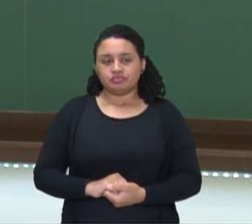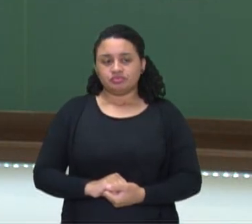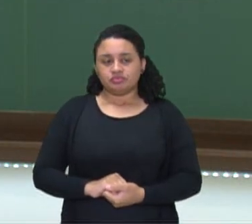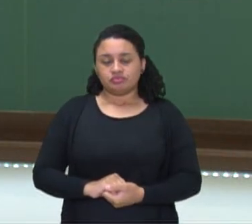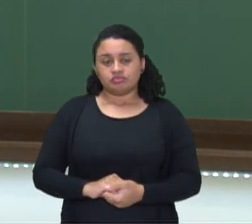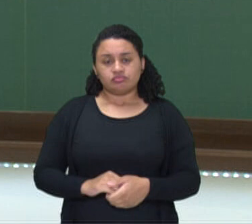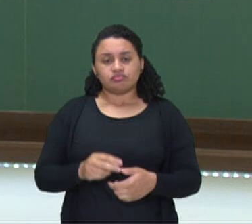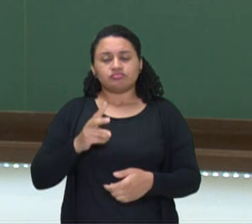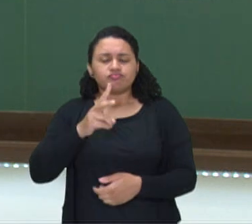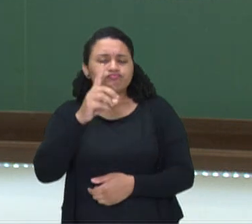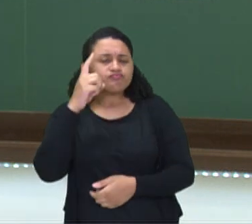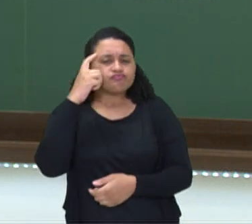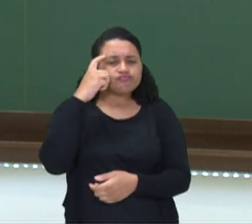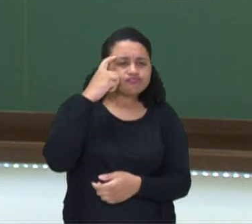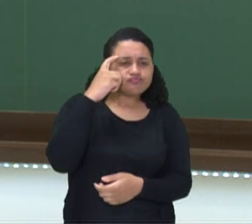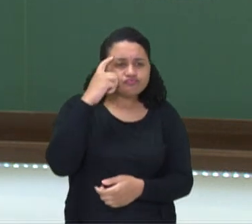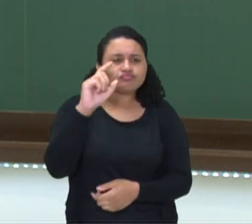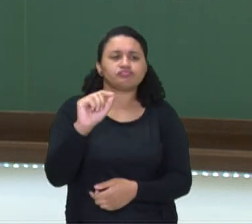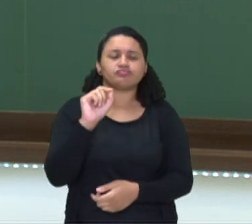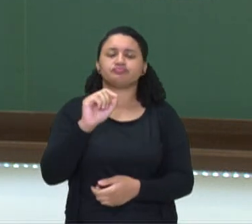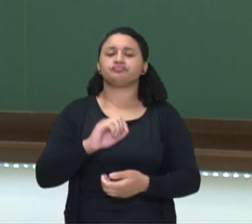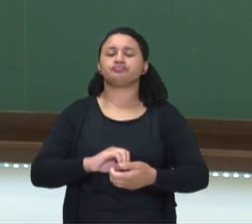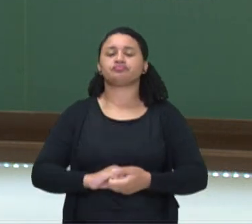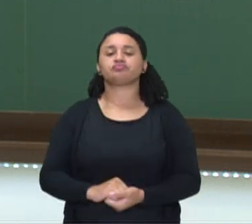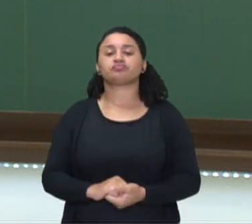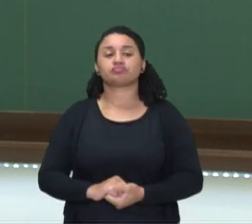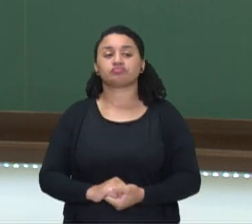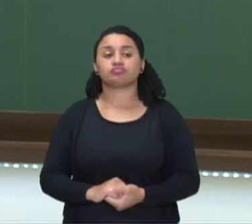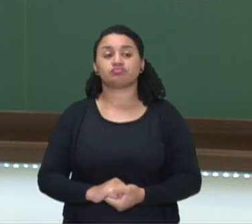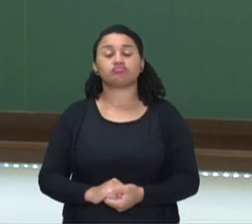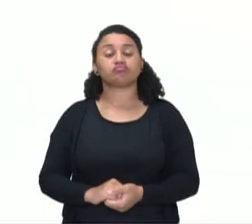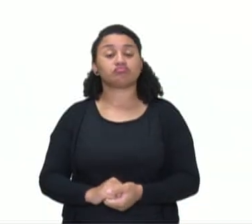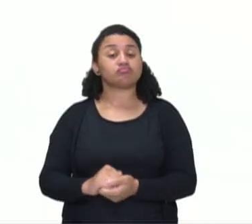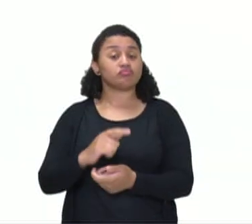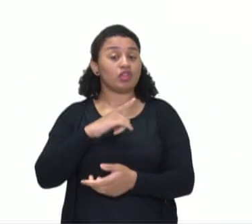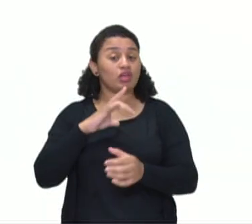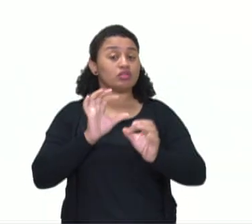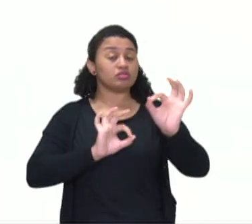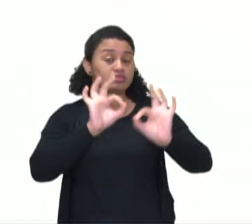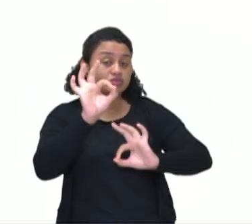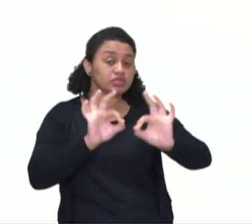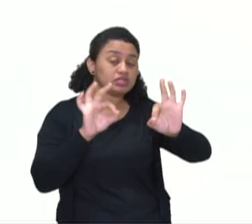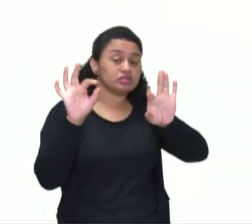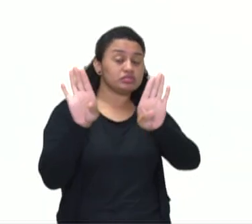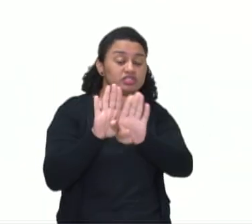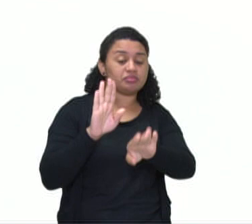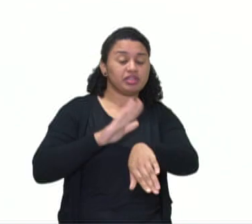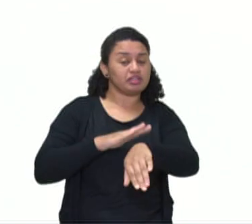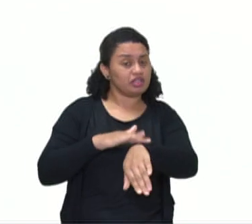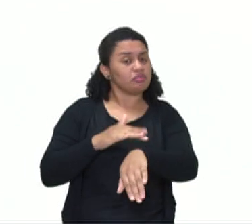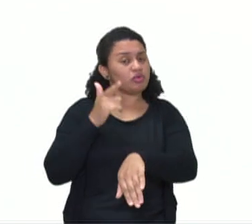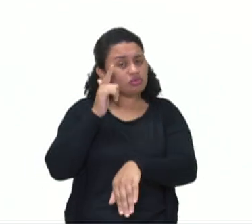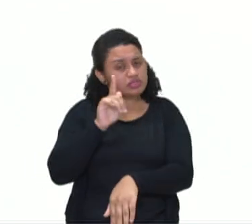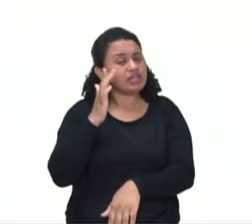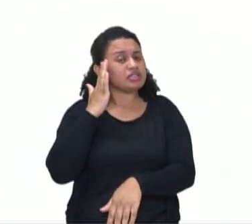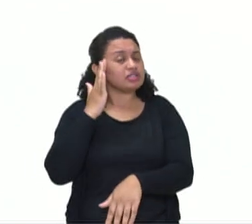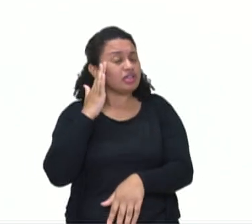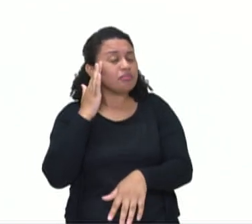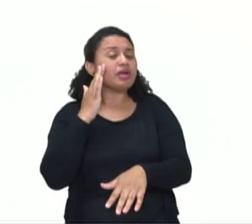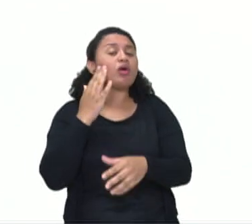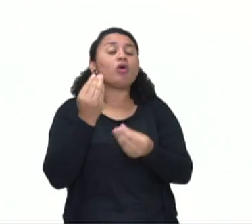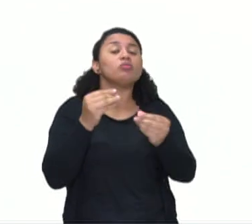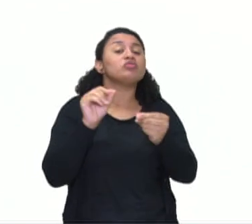E para refletir também, com a organização e tempo, acha-se o segredo de fazer tudo e bem